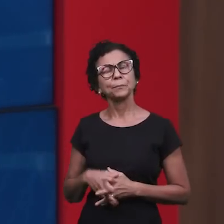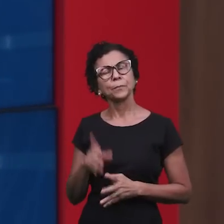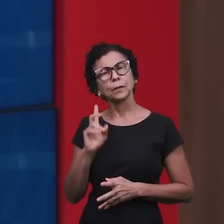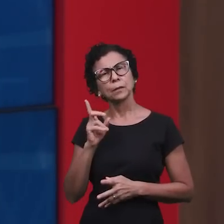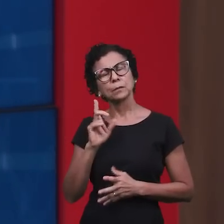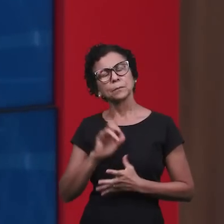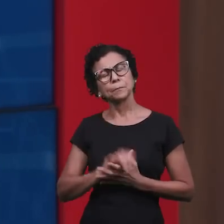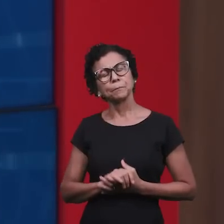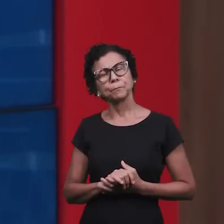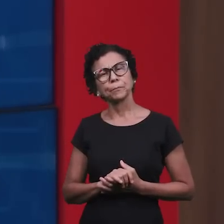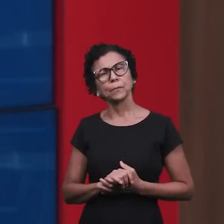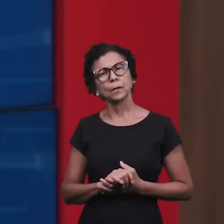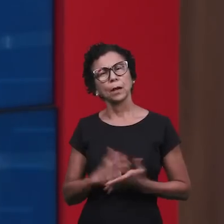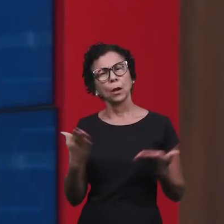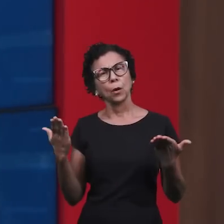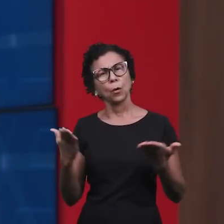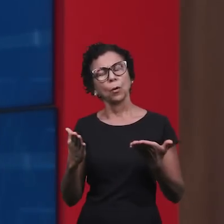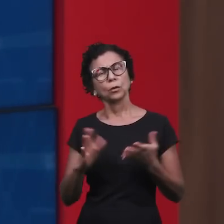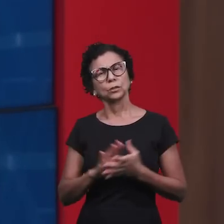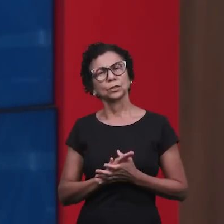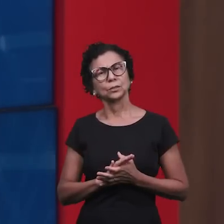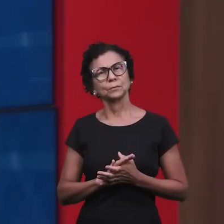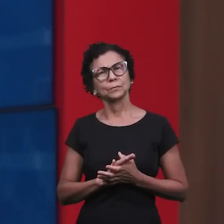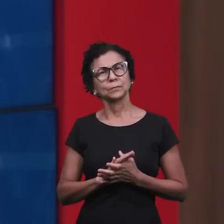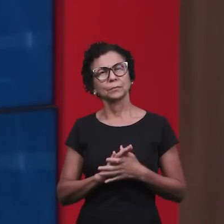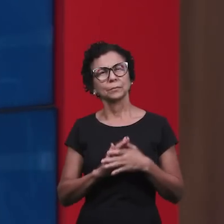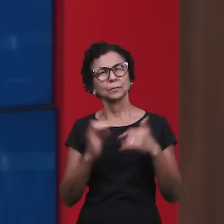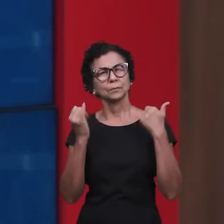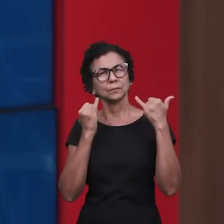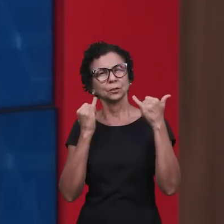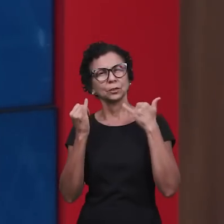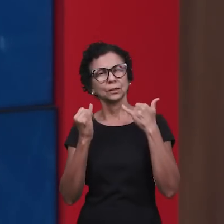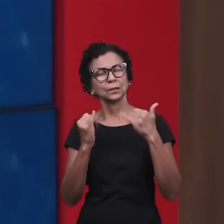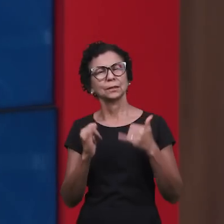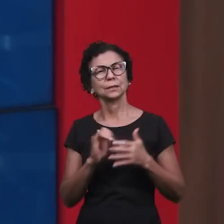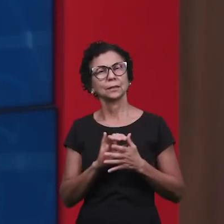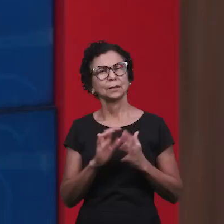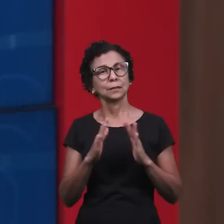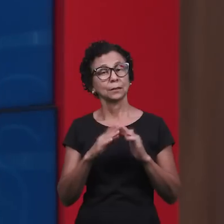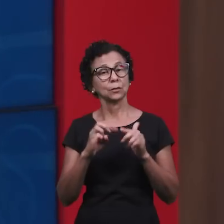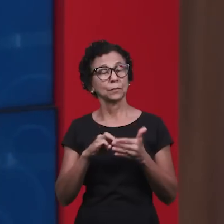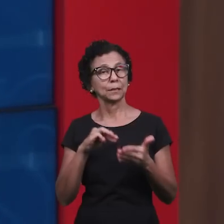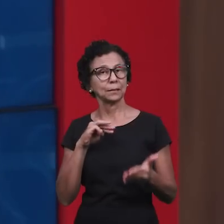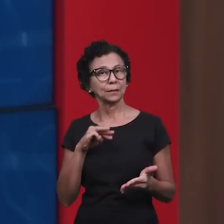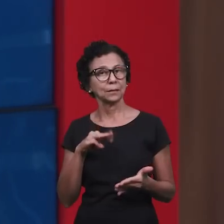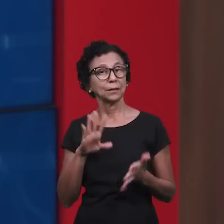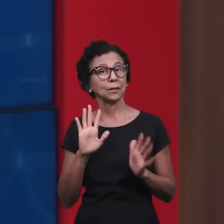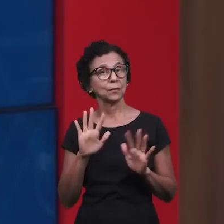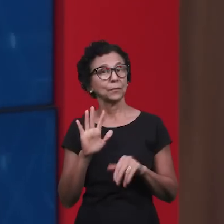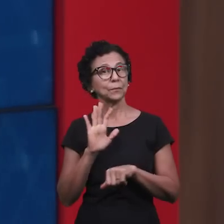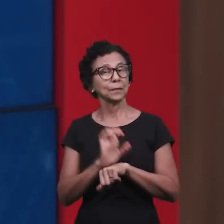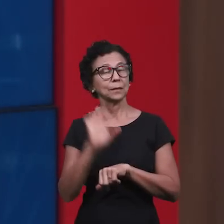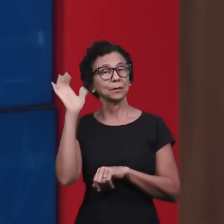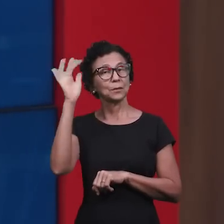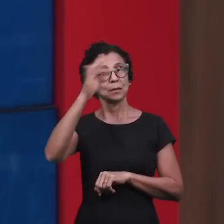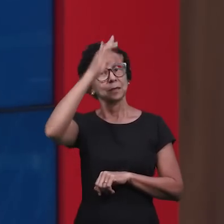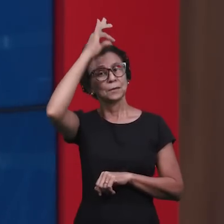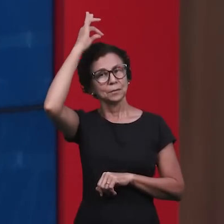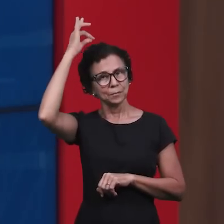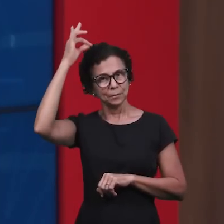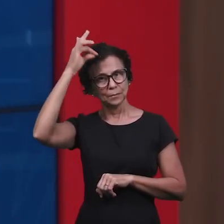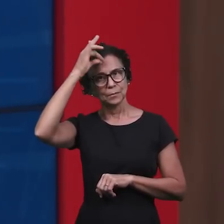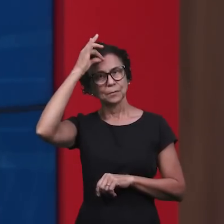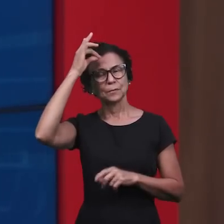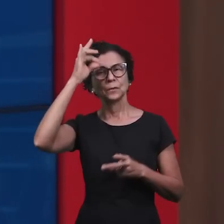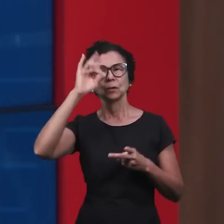ar. E olha só, na edição de hoje, você ficará por dentro aí das notícias sobre a Igreja Cristã Maranata no estado do Espírito